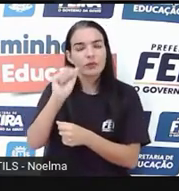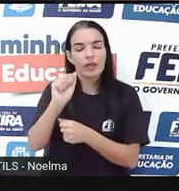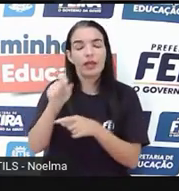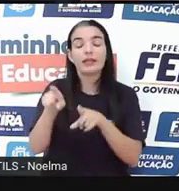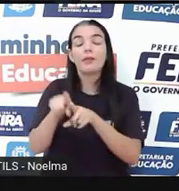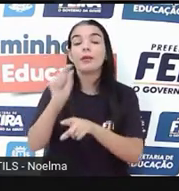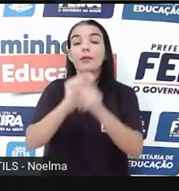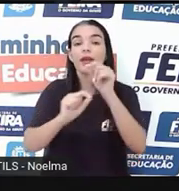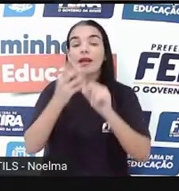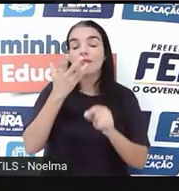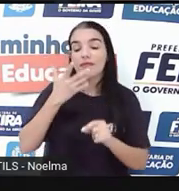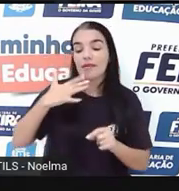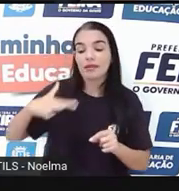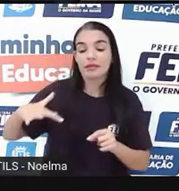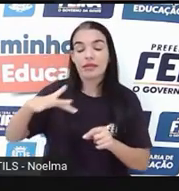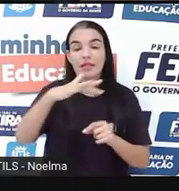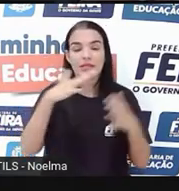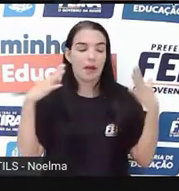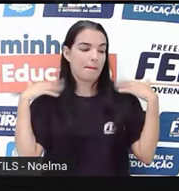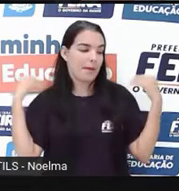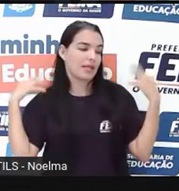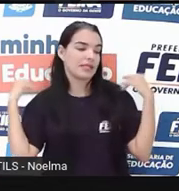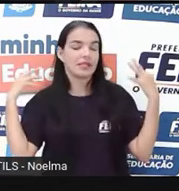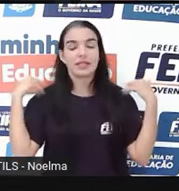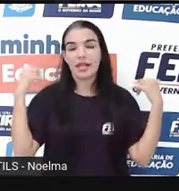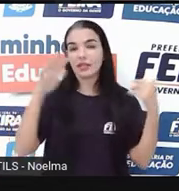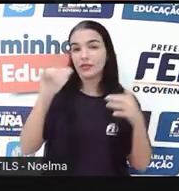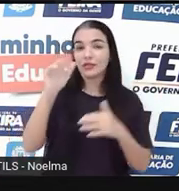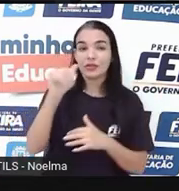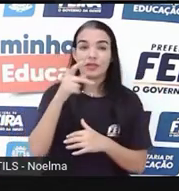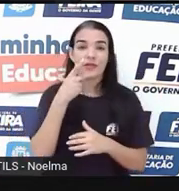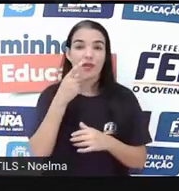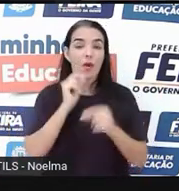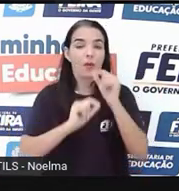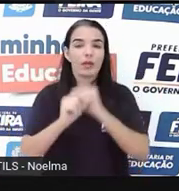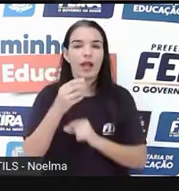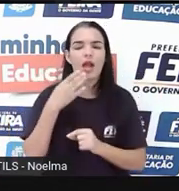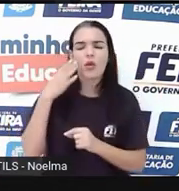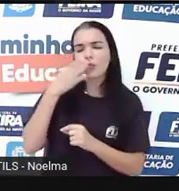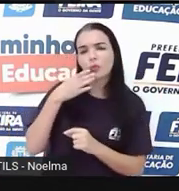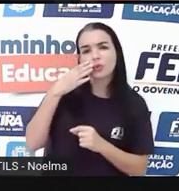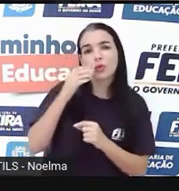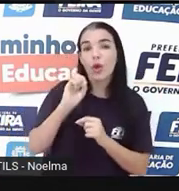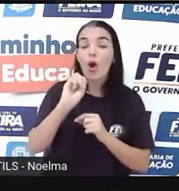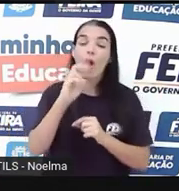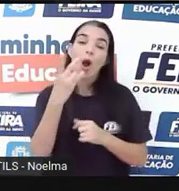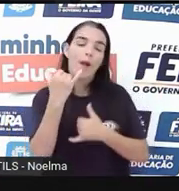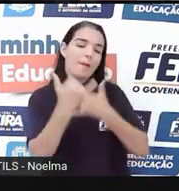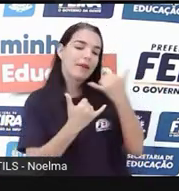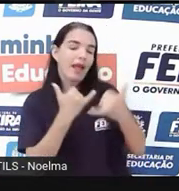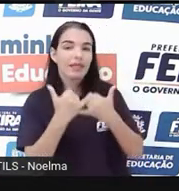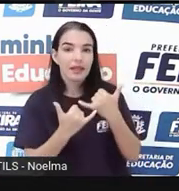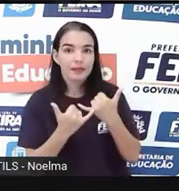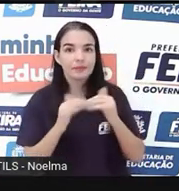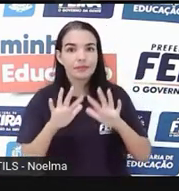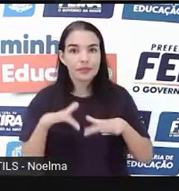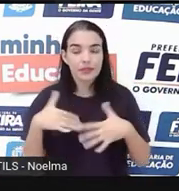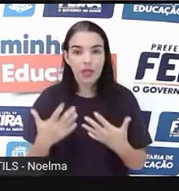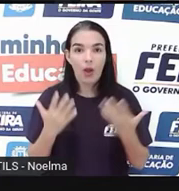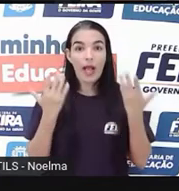pelas ruas dizendo o famoso trick or treat, gostosuras ou travessuras. As